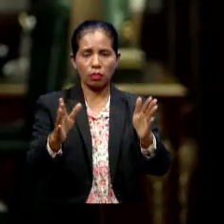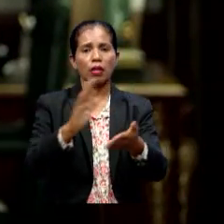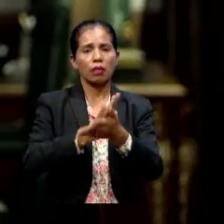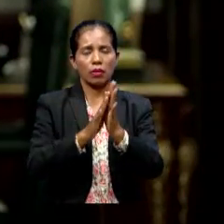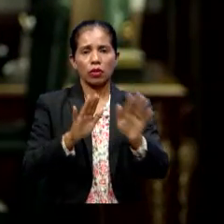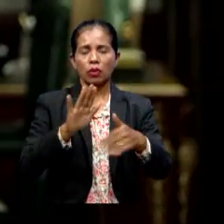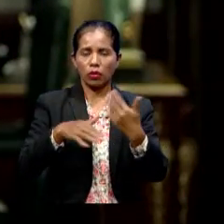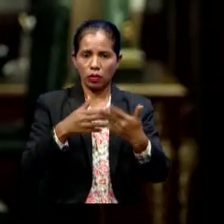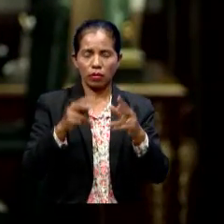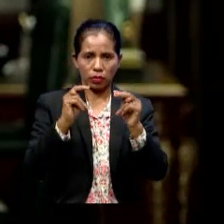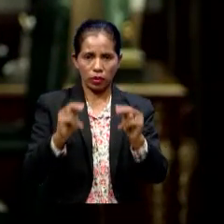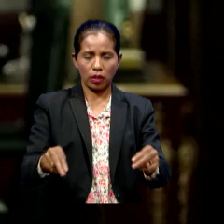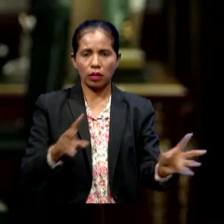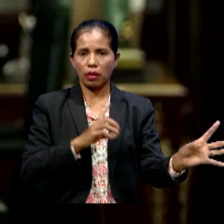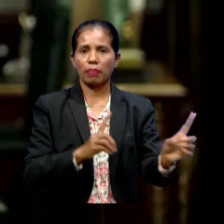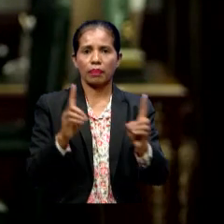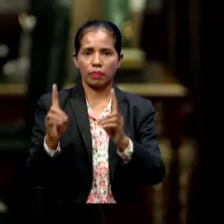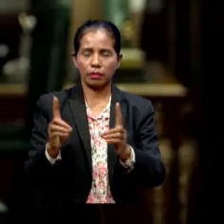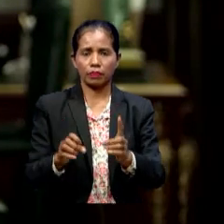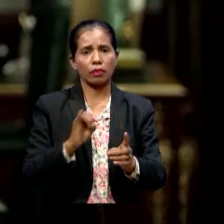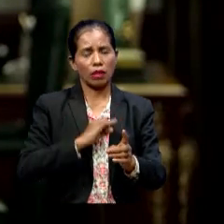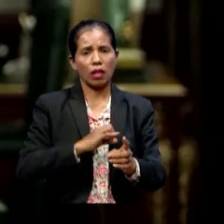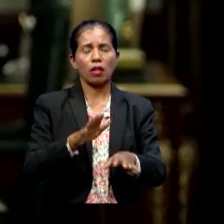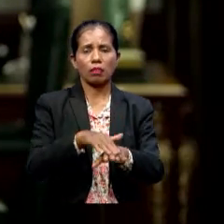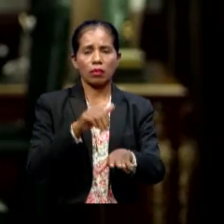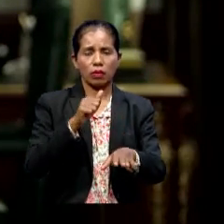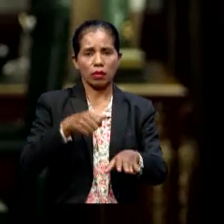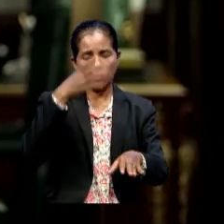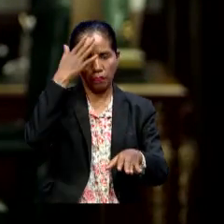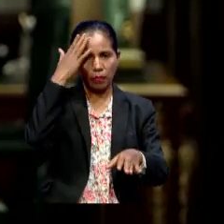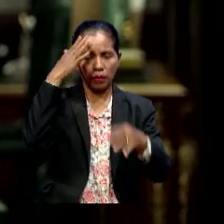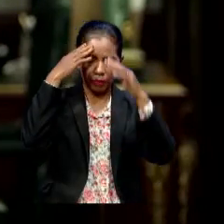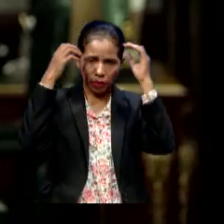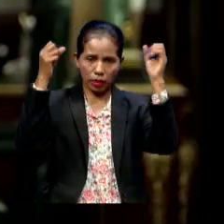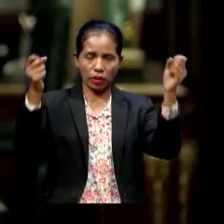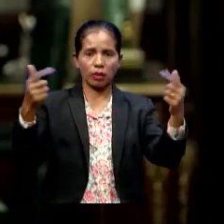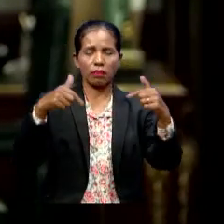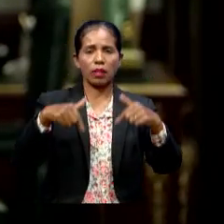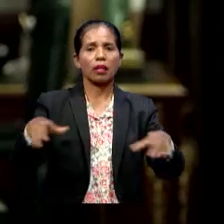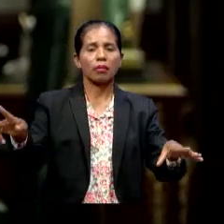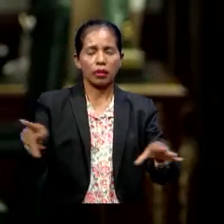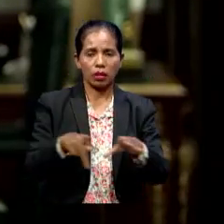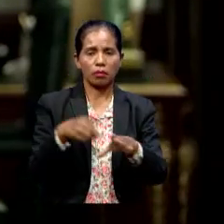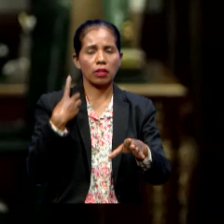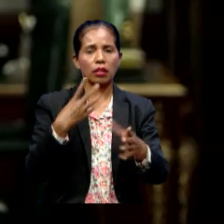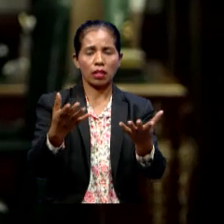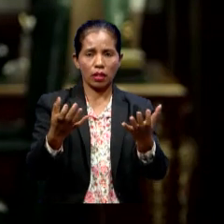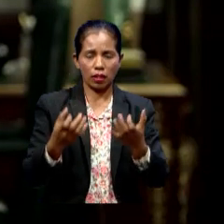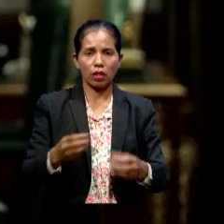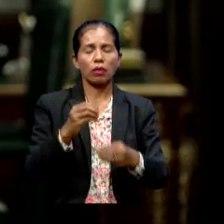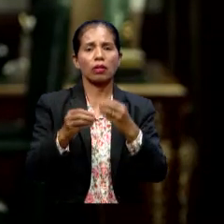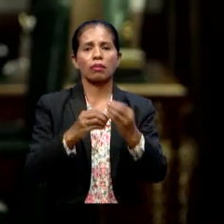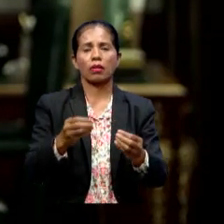hoto nebe precisa ato implementa. Hau convida, senhor presidente, mai participa ia itania iniciativa humanitária